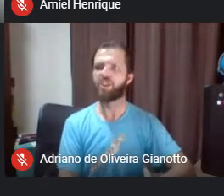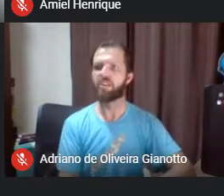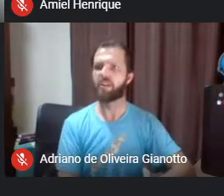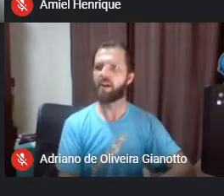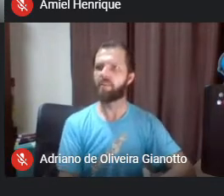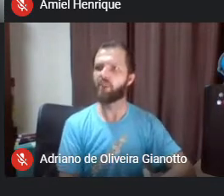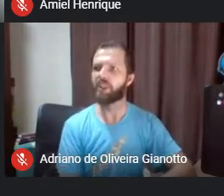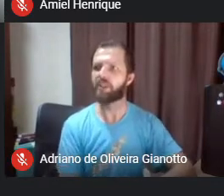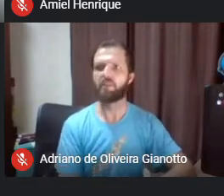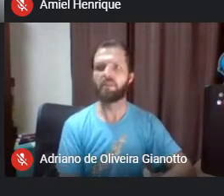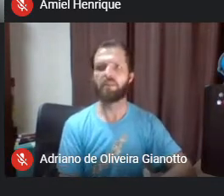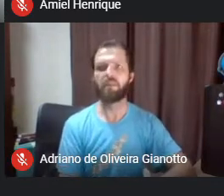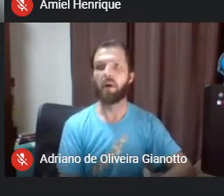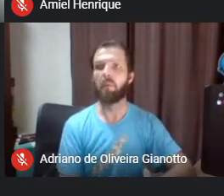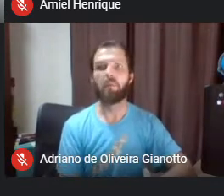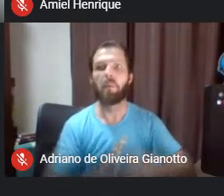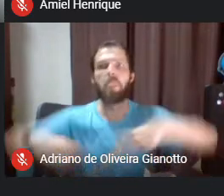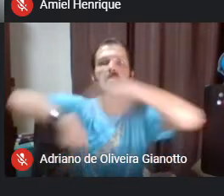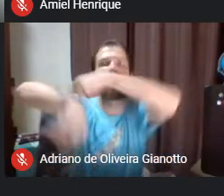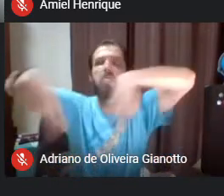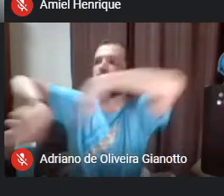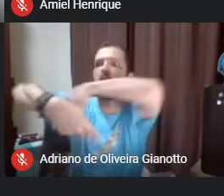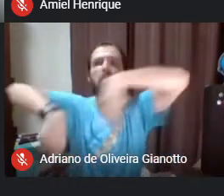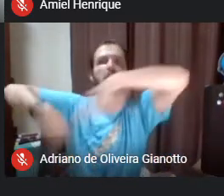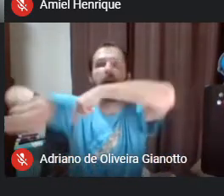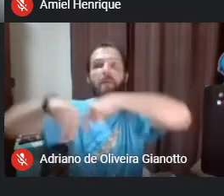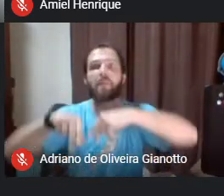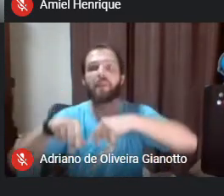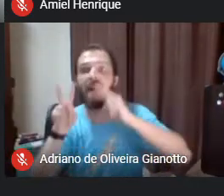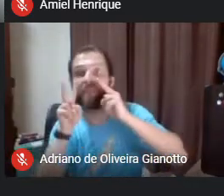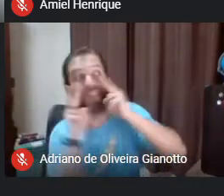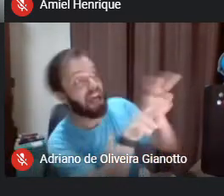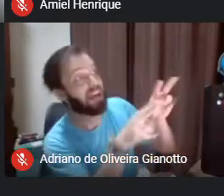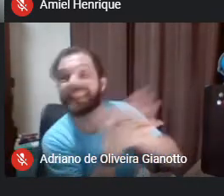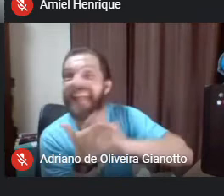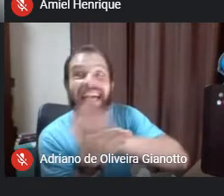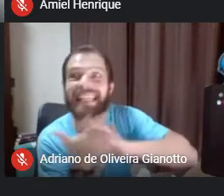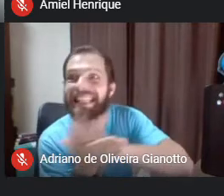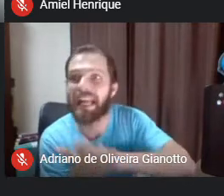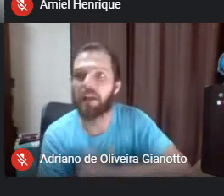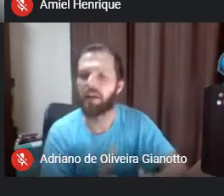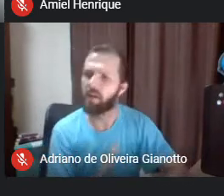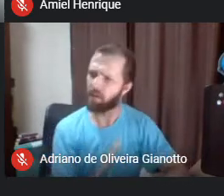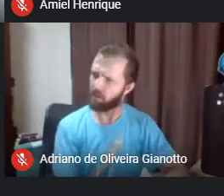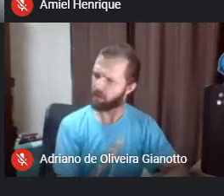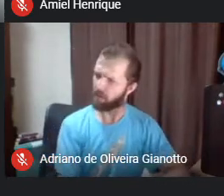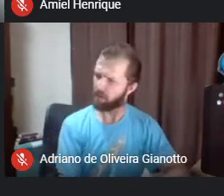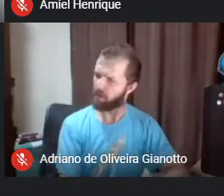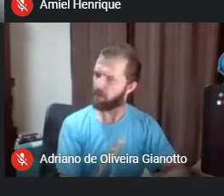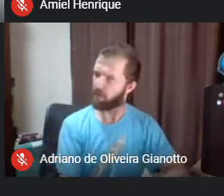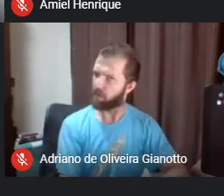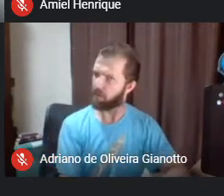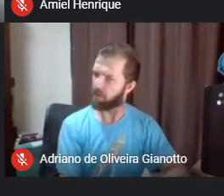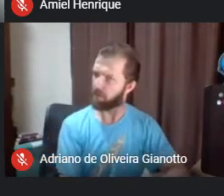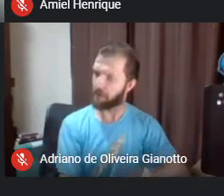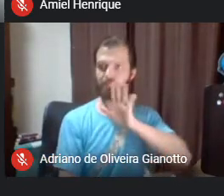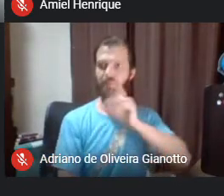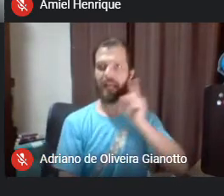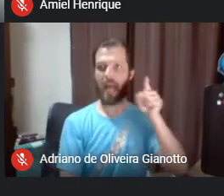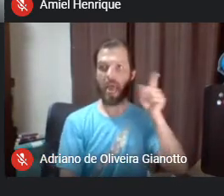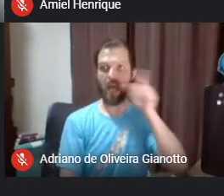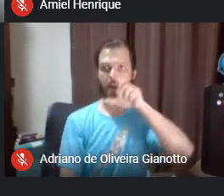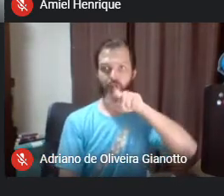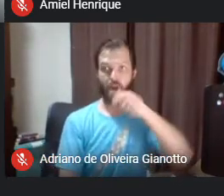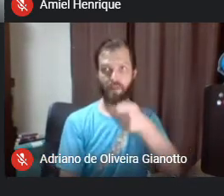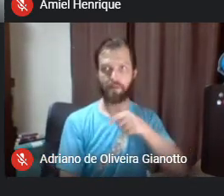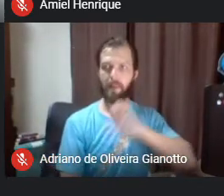E DLP reparou aquilo e começou a falar com as crianças. E elas não ouviam, continuavam correndo e correndo, não tinha contato